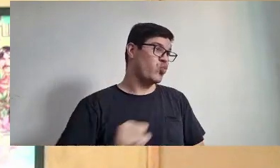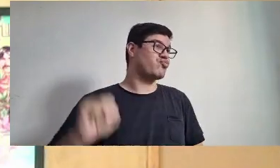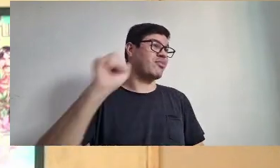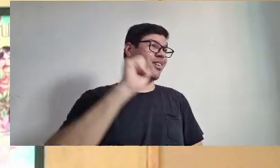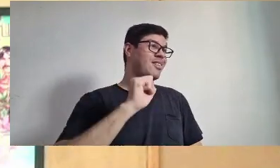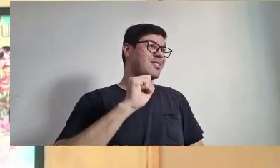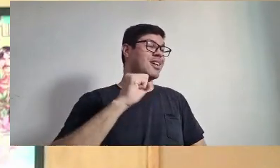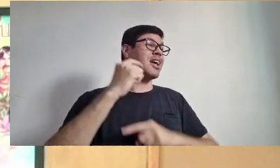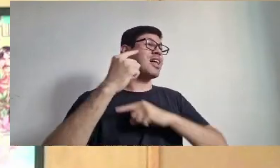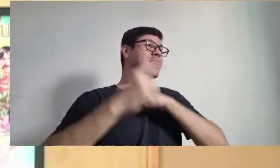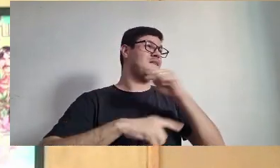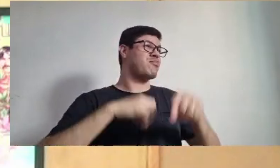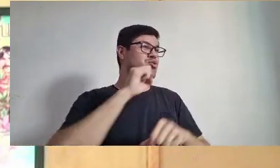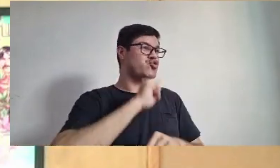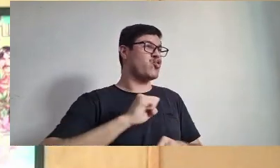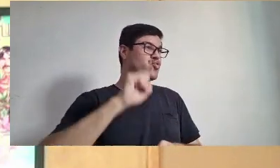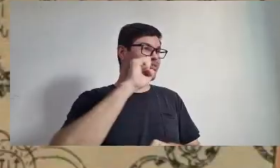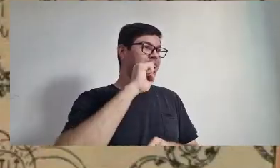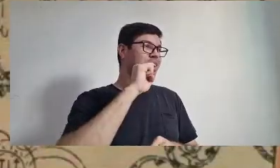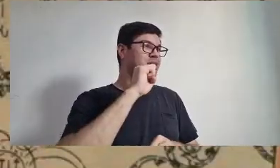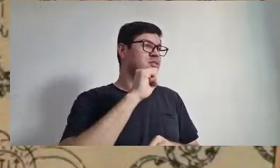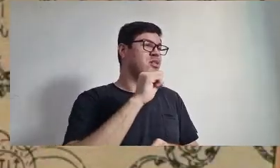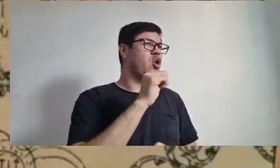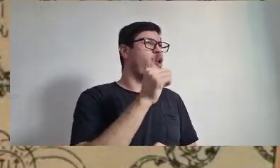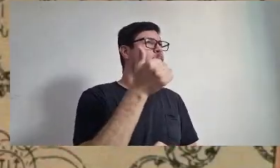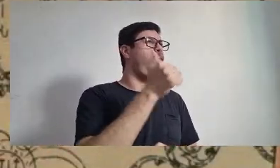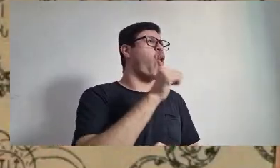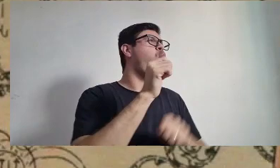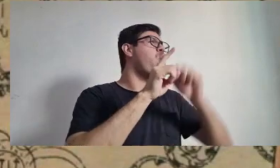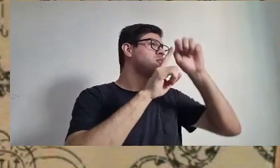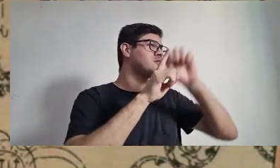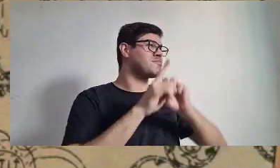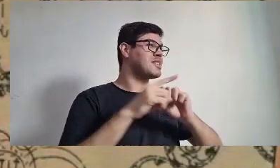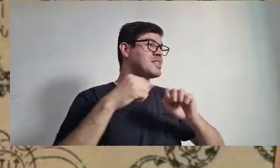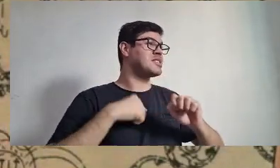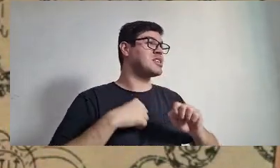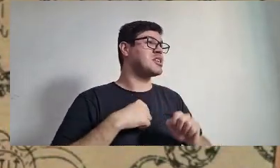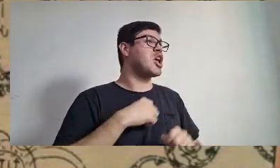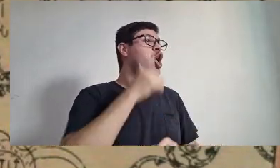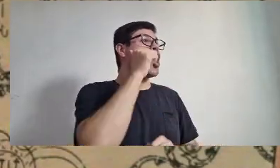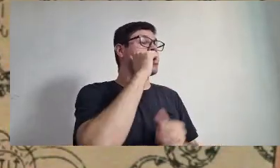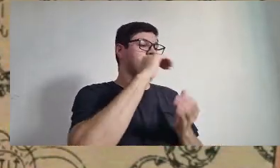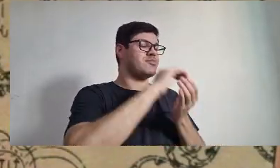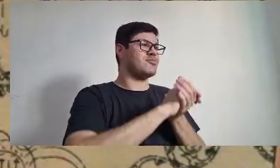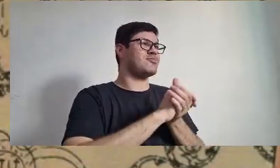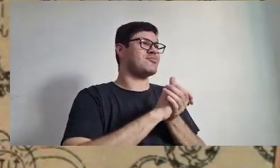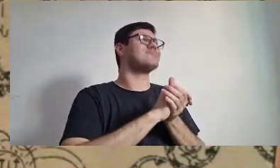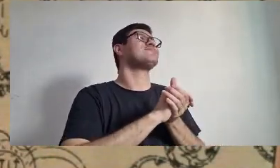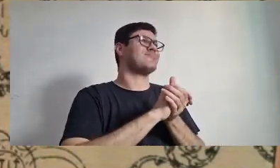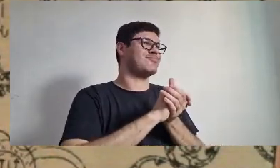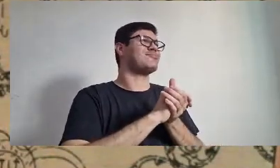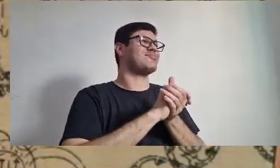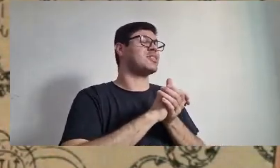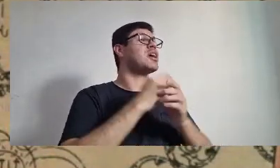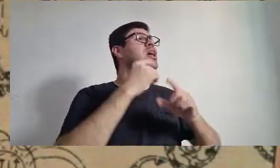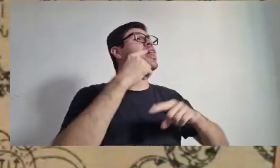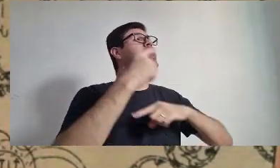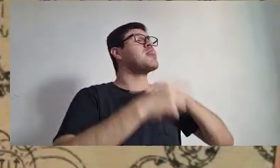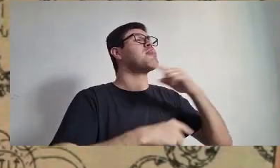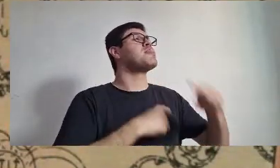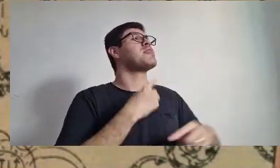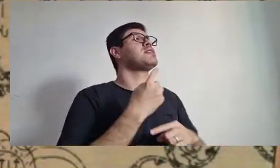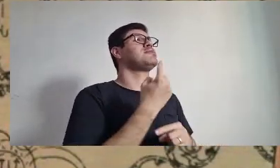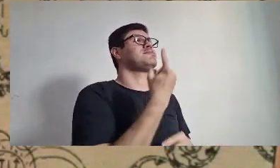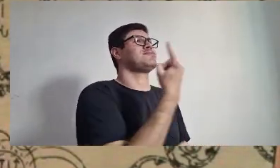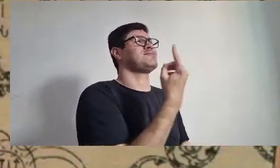Depois de solteiro, 11 meses, nós nos casamos. Daí 1 ano e 14 dias nasceu